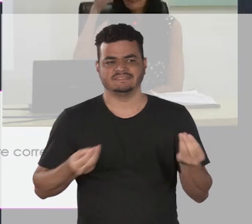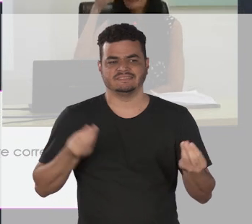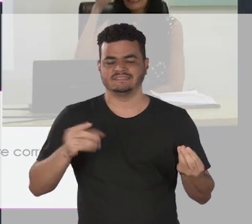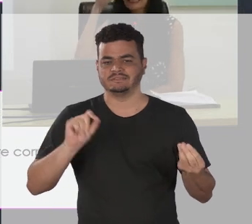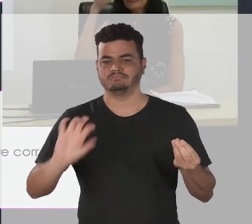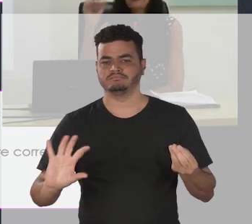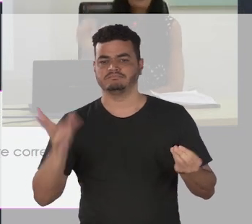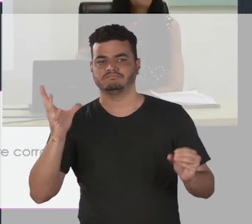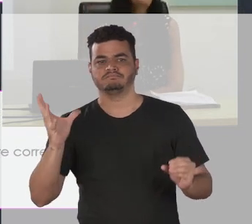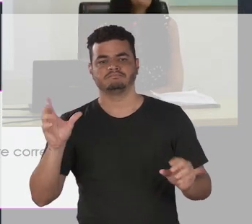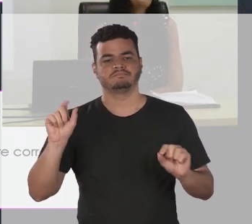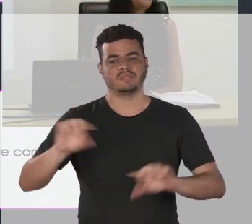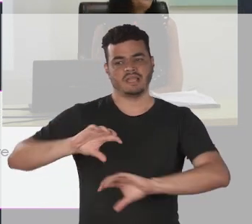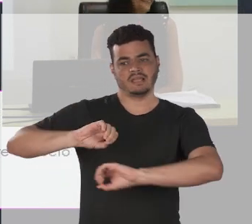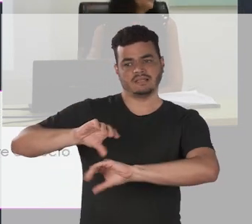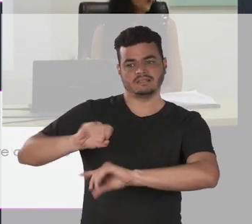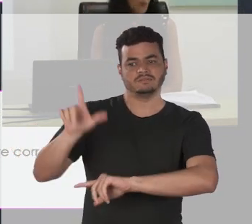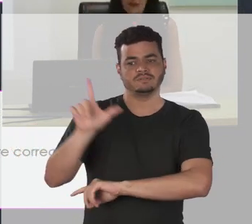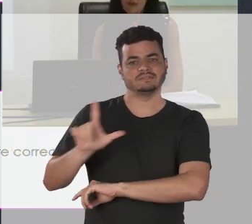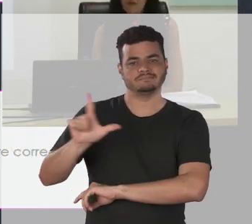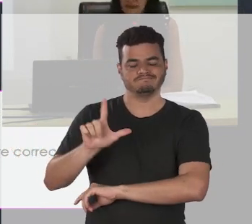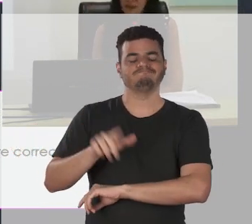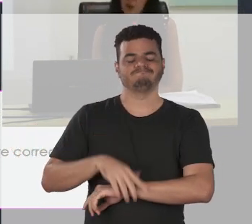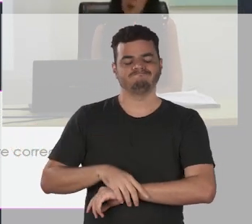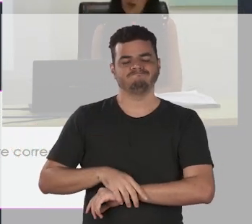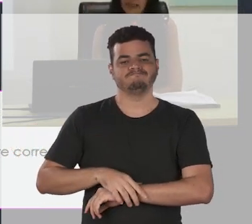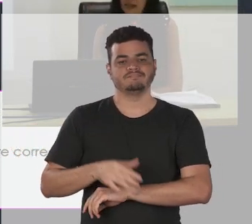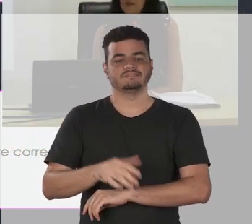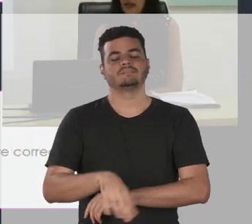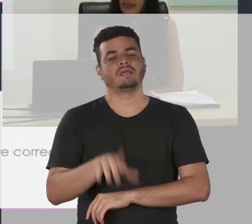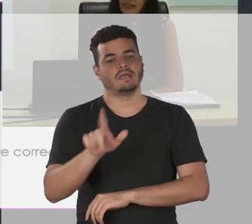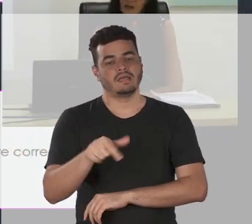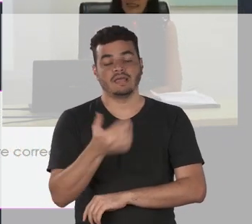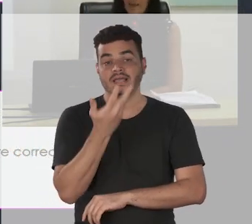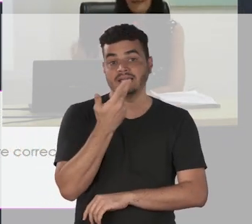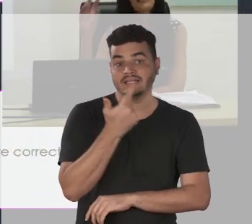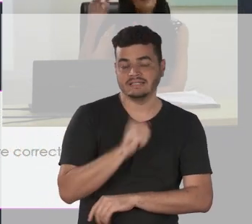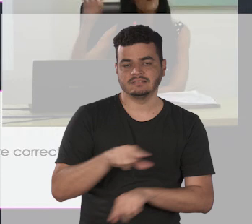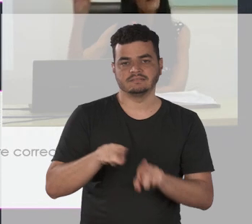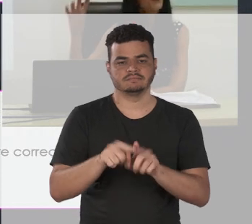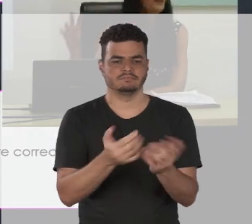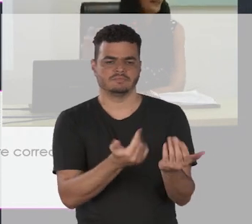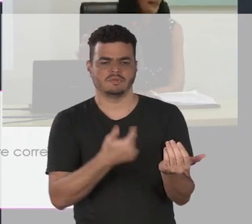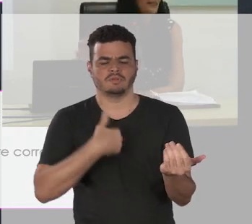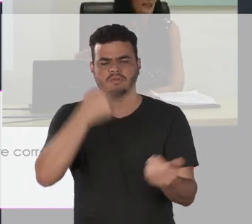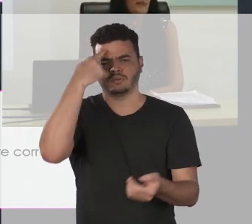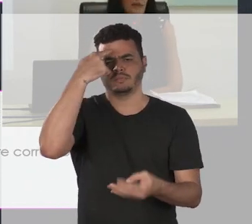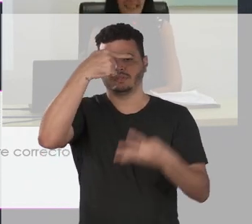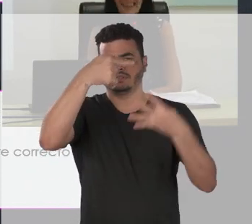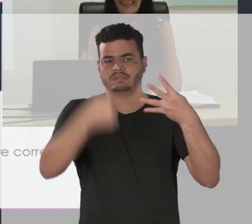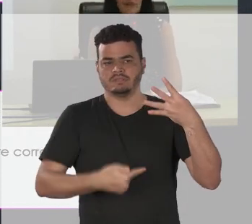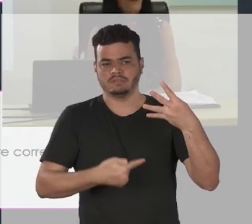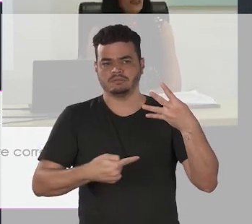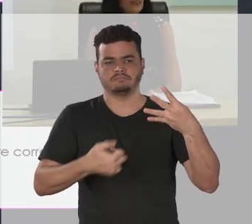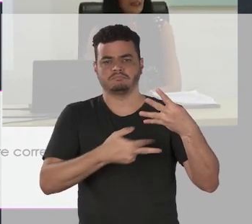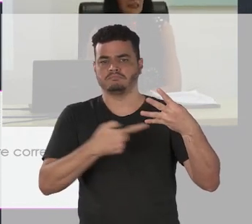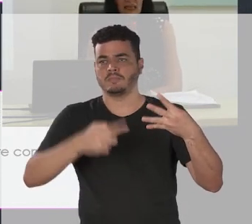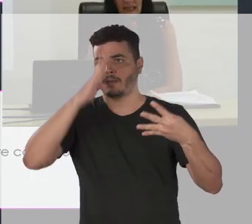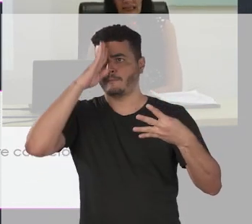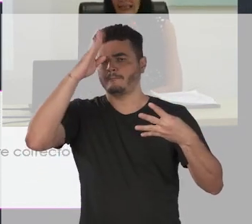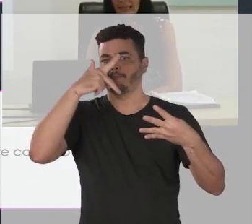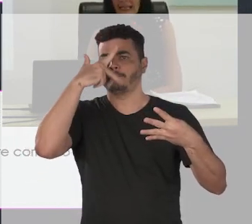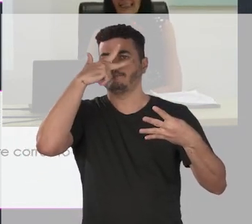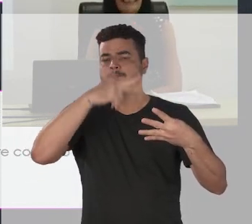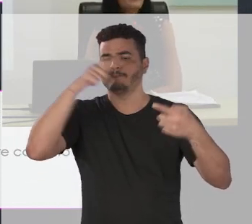produzem no ensino de literatura, né? Infantil e juvenil. Então pensei 4 eixos que